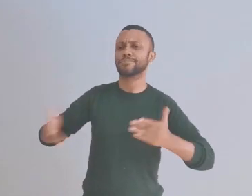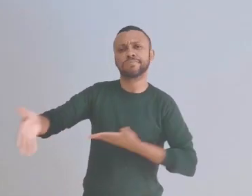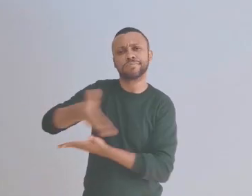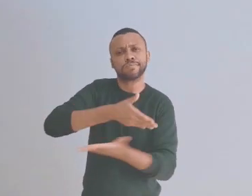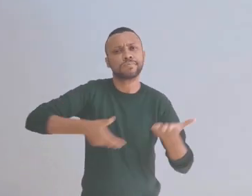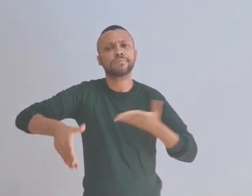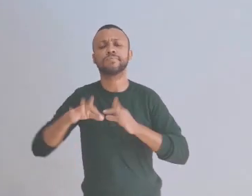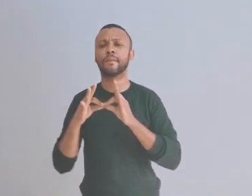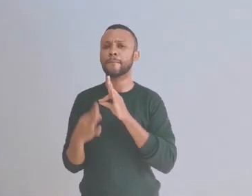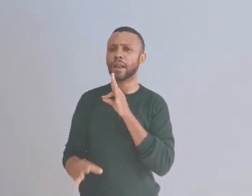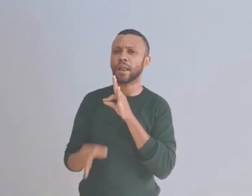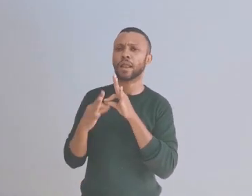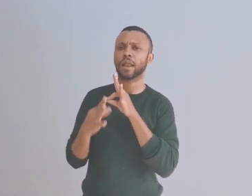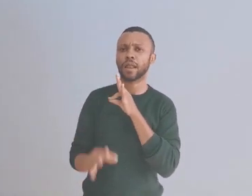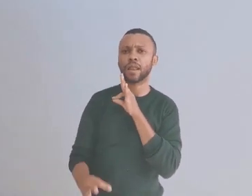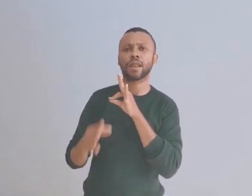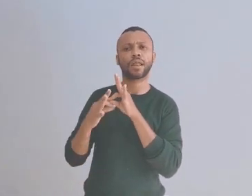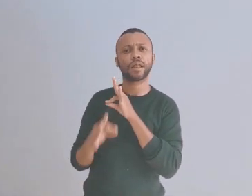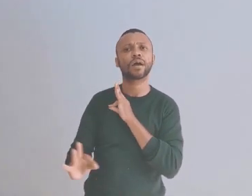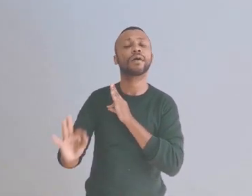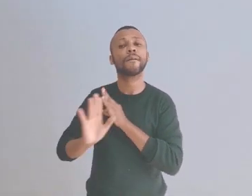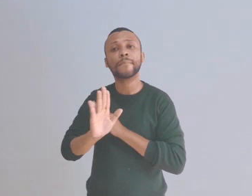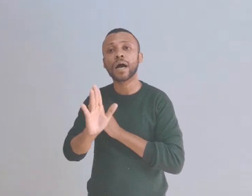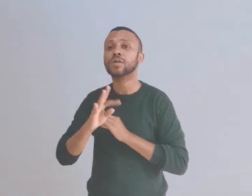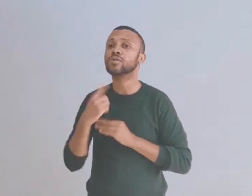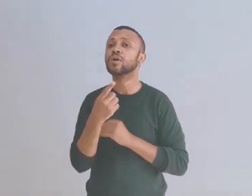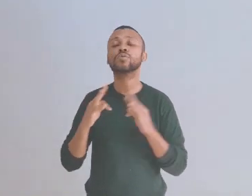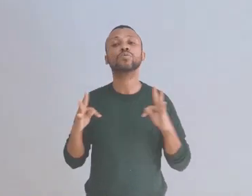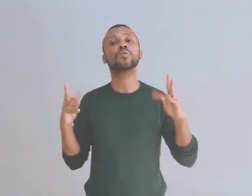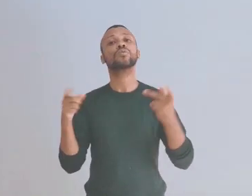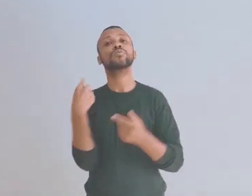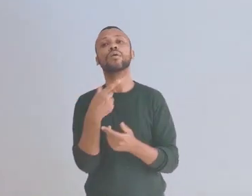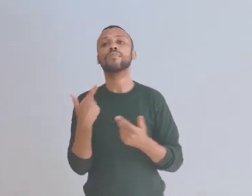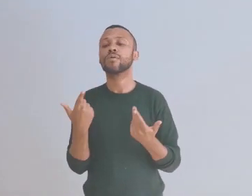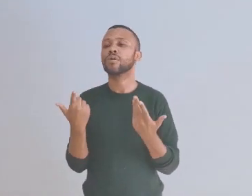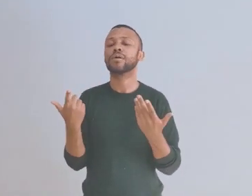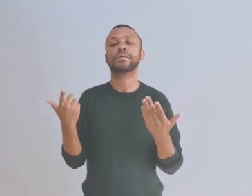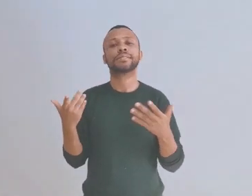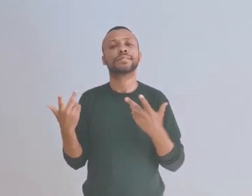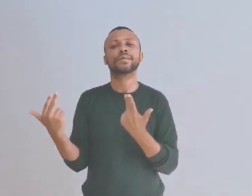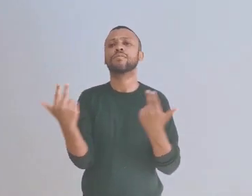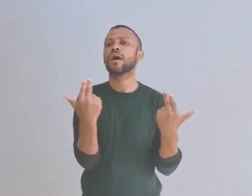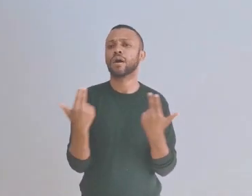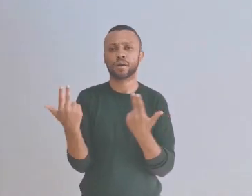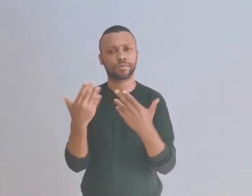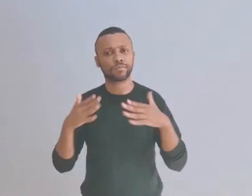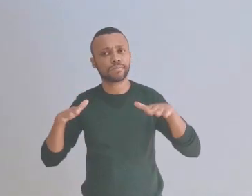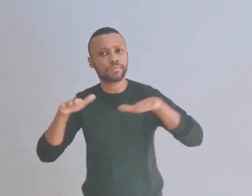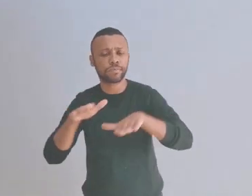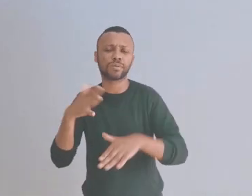falo muito, mas assim, sou um dos poucos que... Não, fala bem. Falo bem, falo muito. Falamos